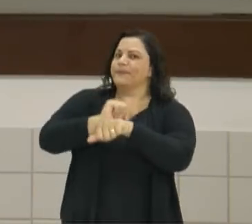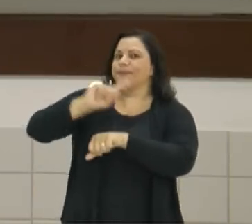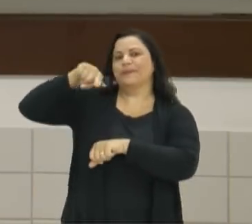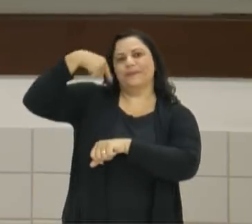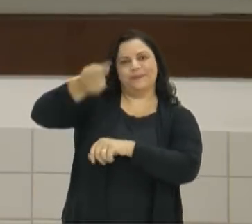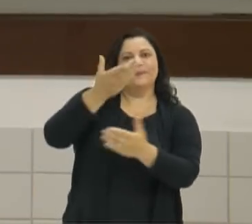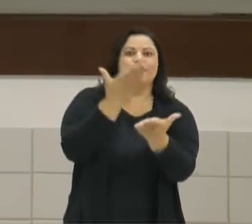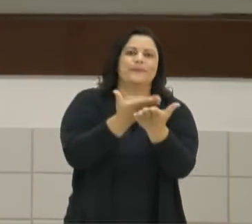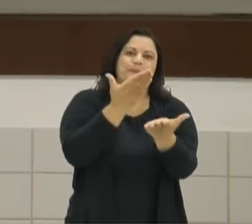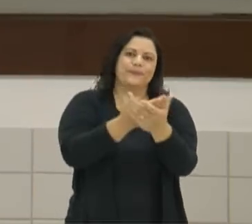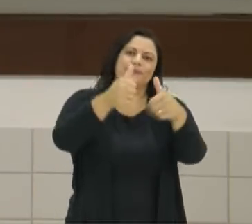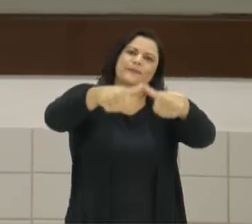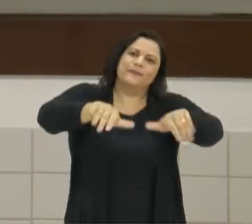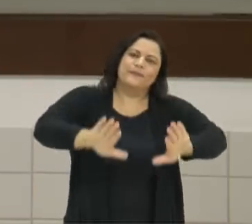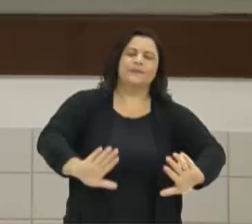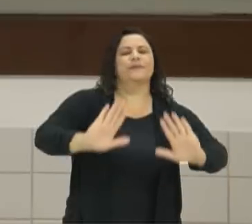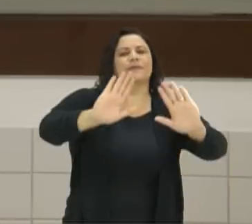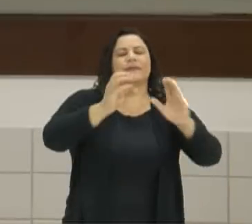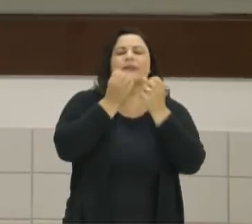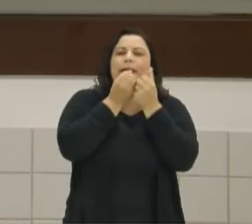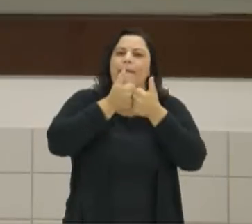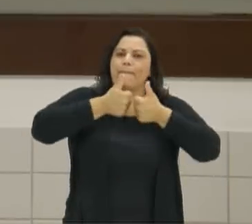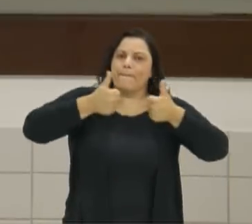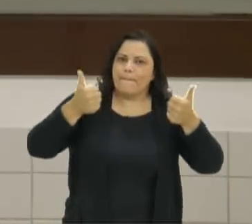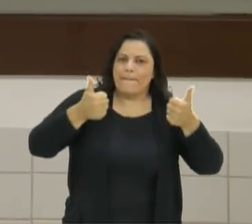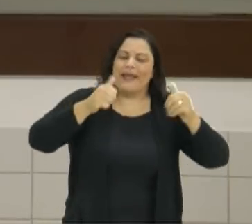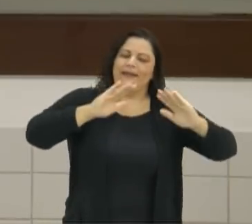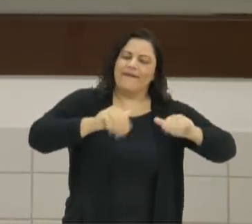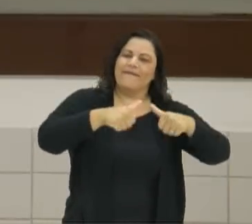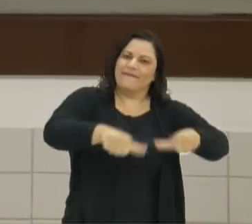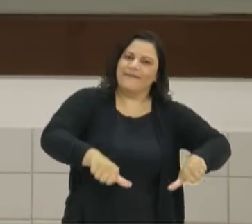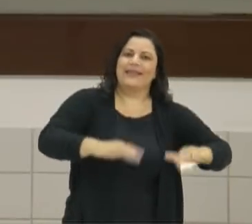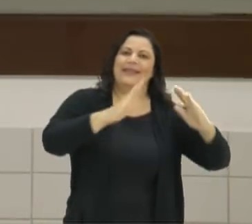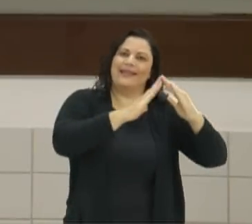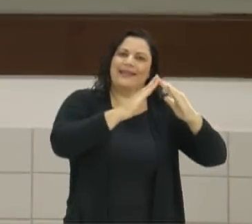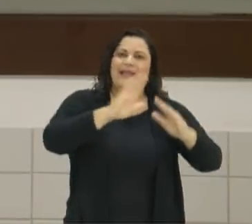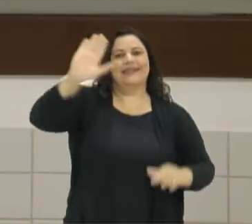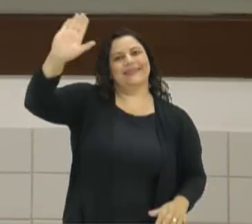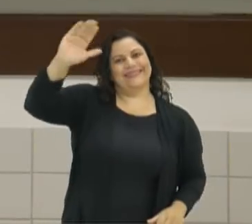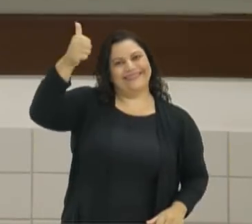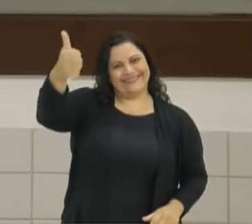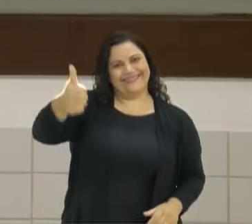espero na próxima aula, fique bem e, se possível, fique em casa. Tchau!